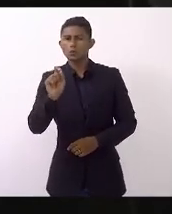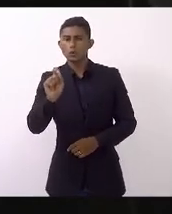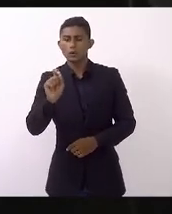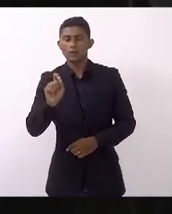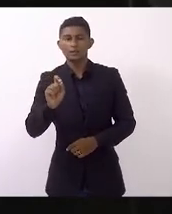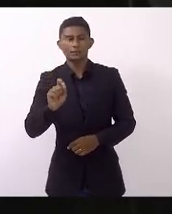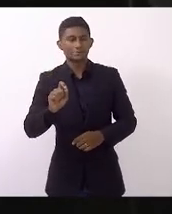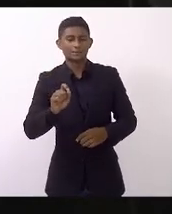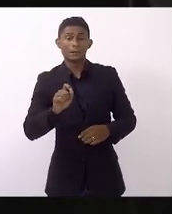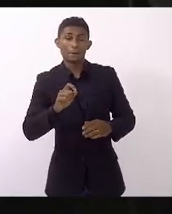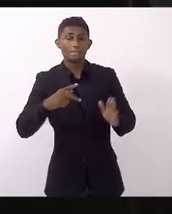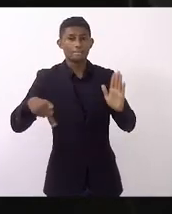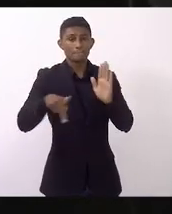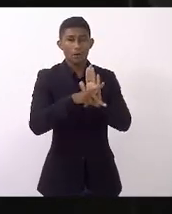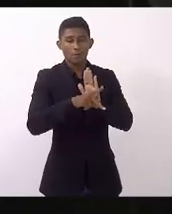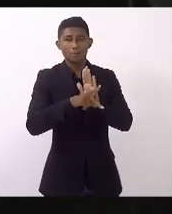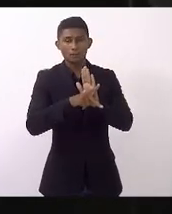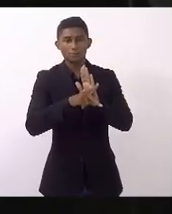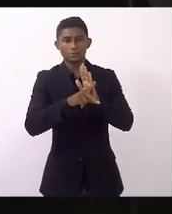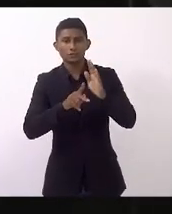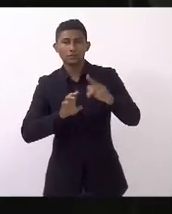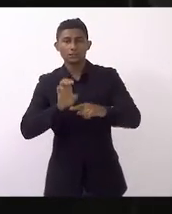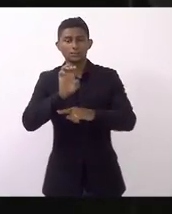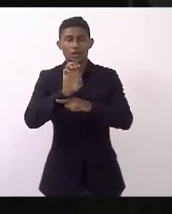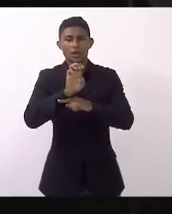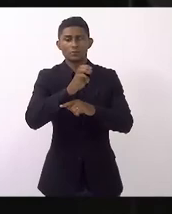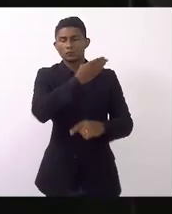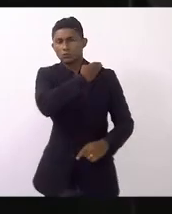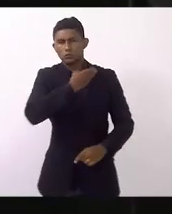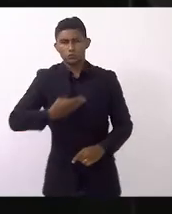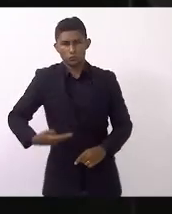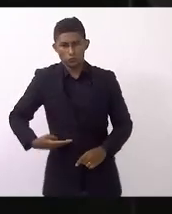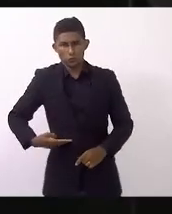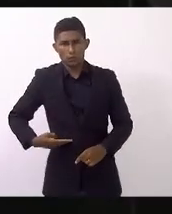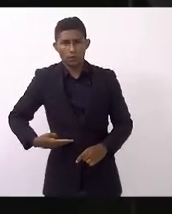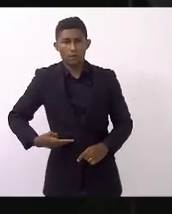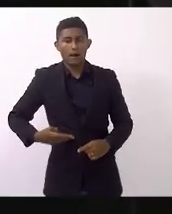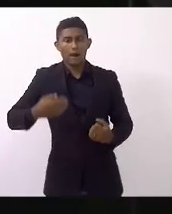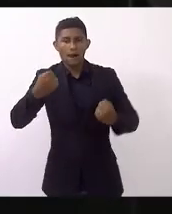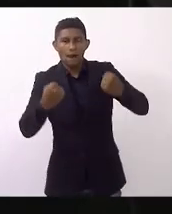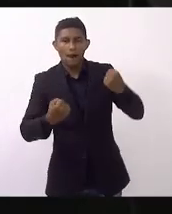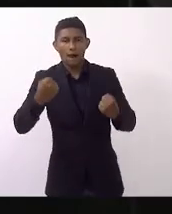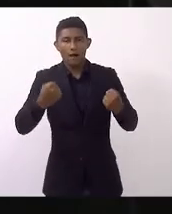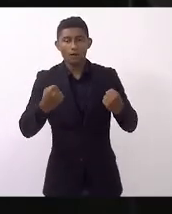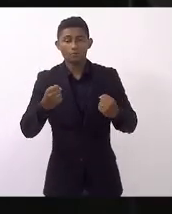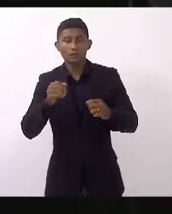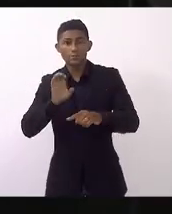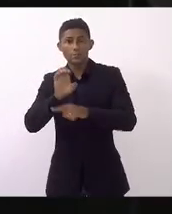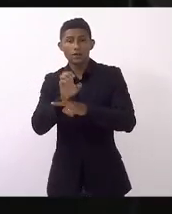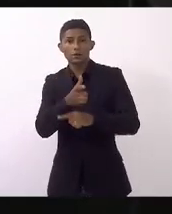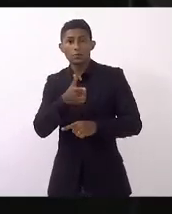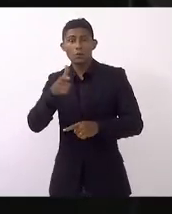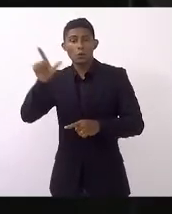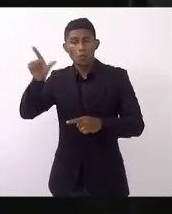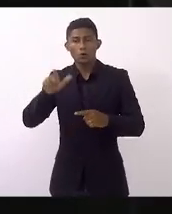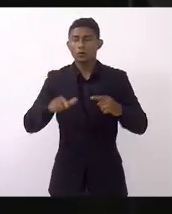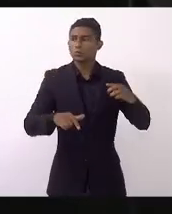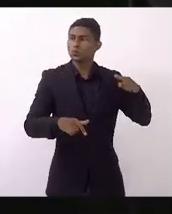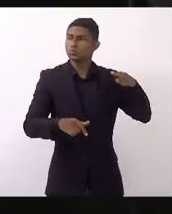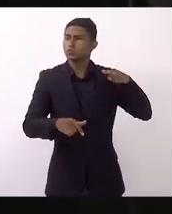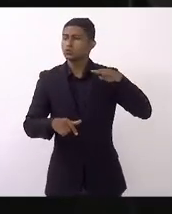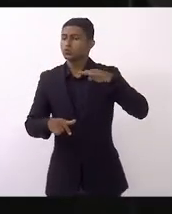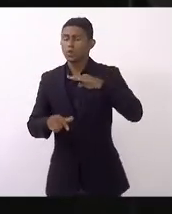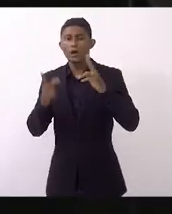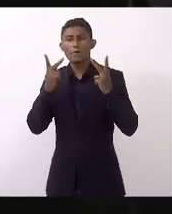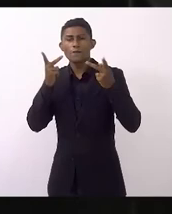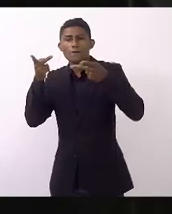do Estado, para ir a outro Estado. Foram visitar a Polícia Militar Rota